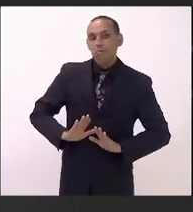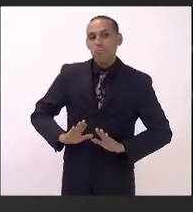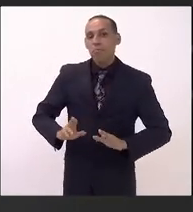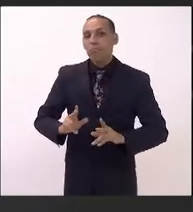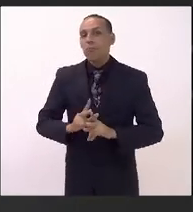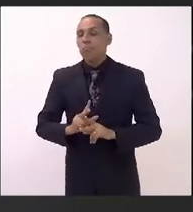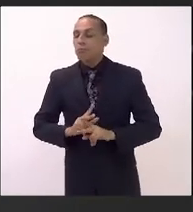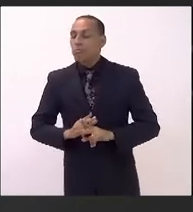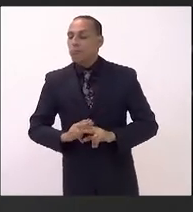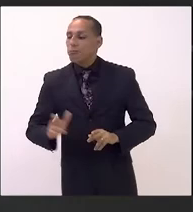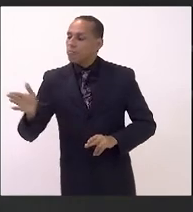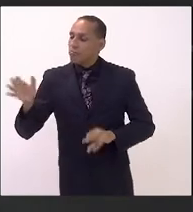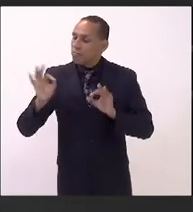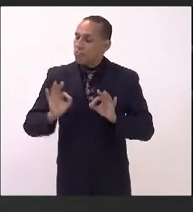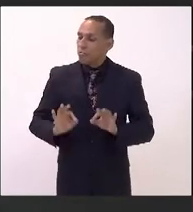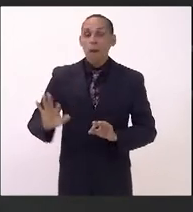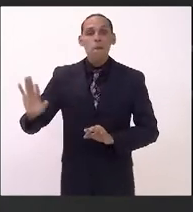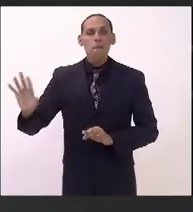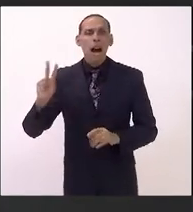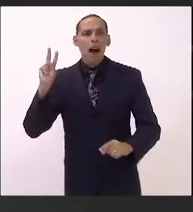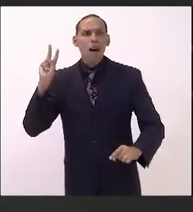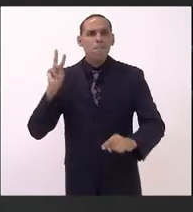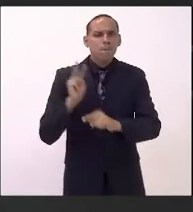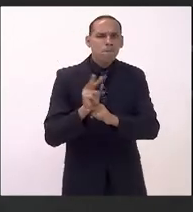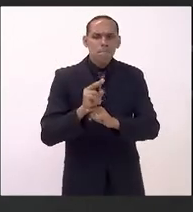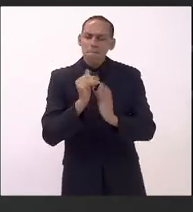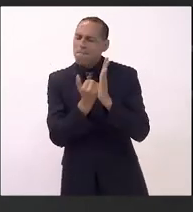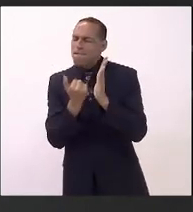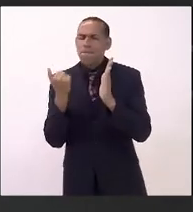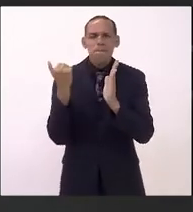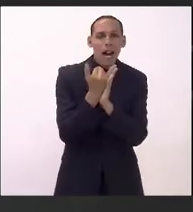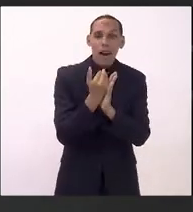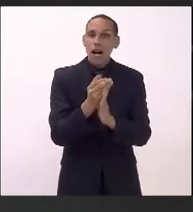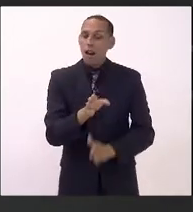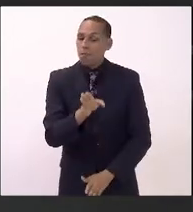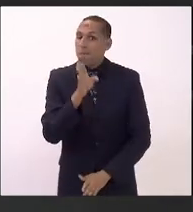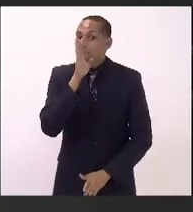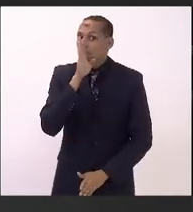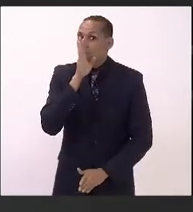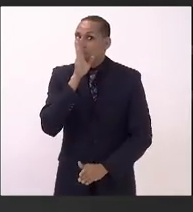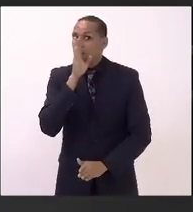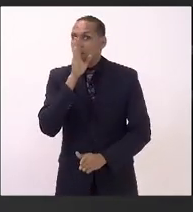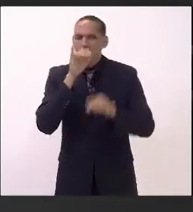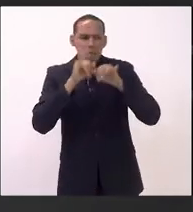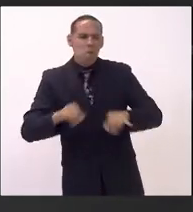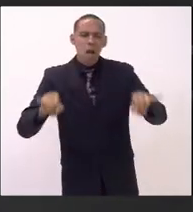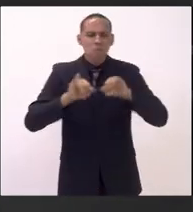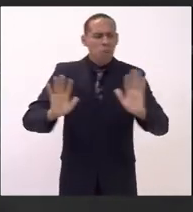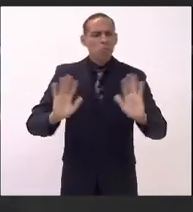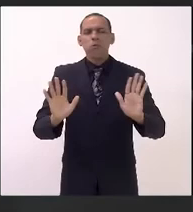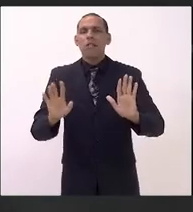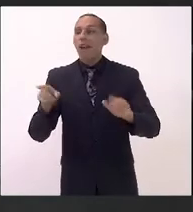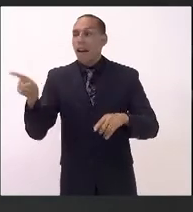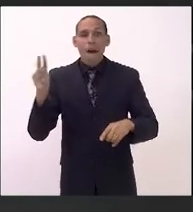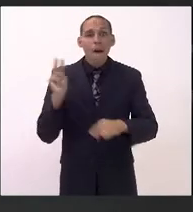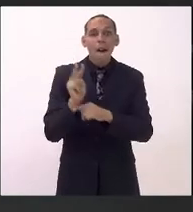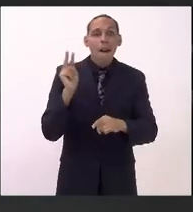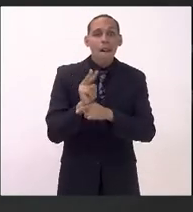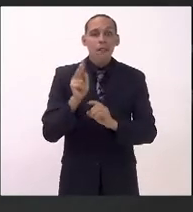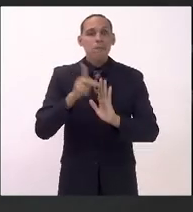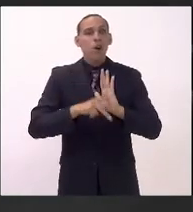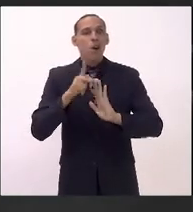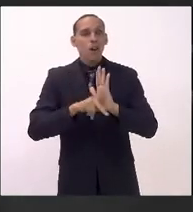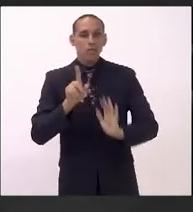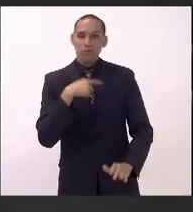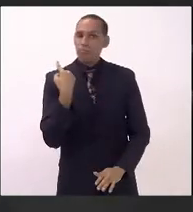mas é a pessoa que mais tem defendido, sem dizer, sempre publicamente, o projeto que a gente está